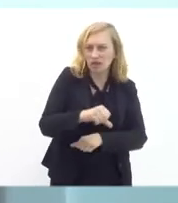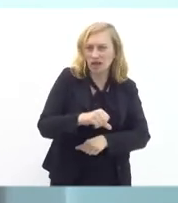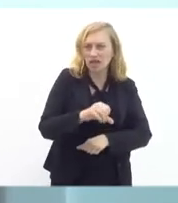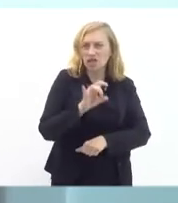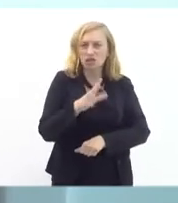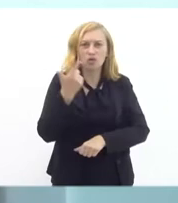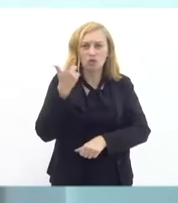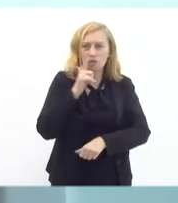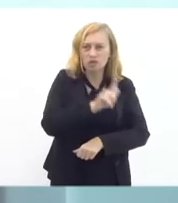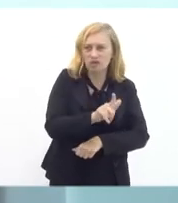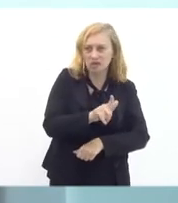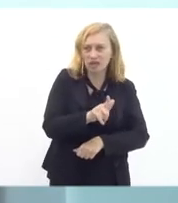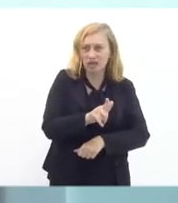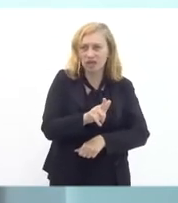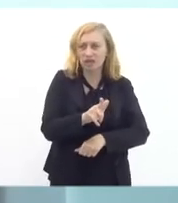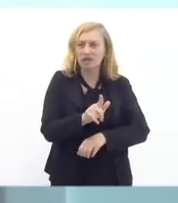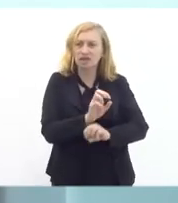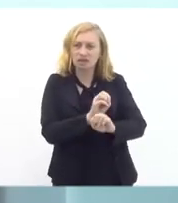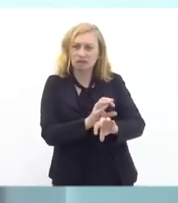educação.